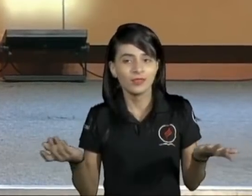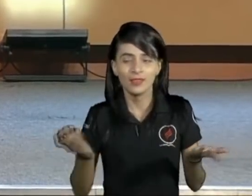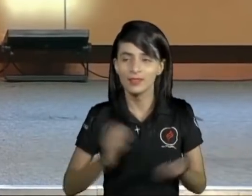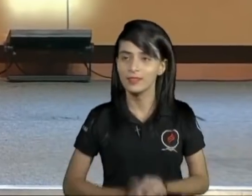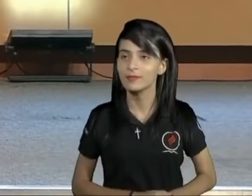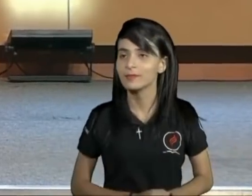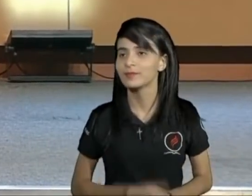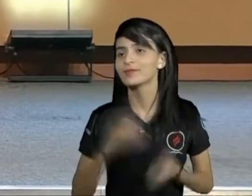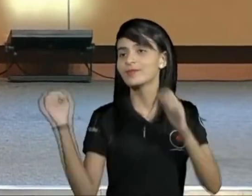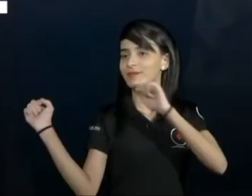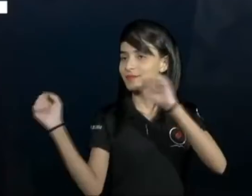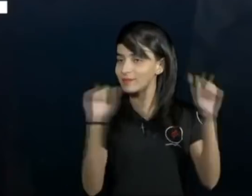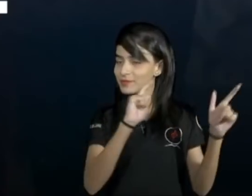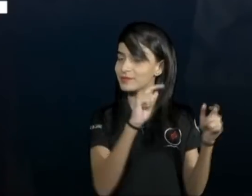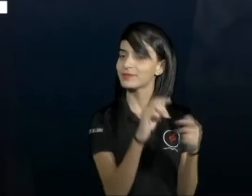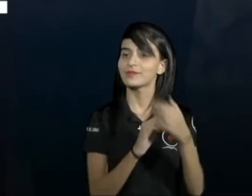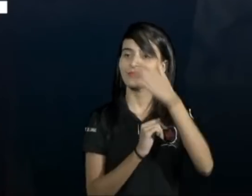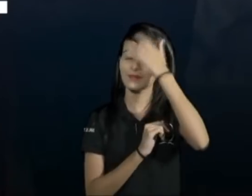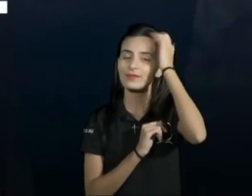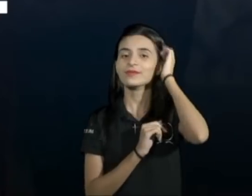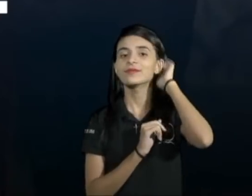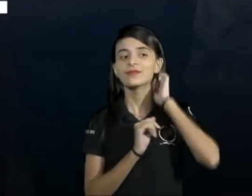coloque outra